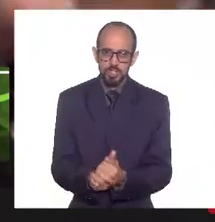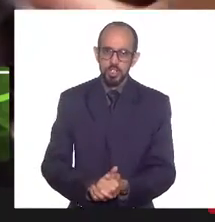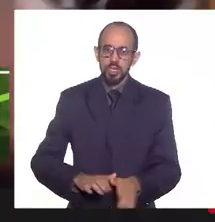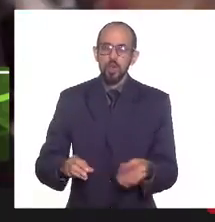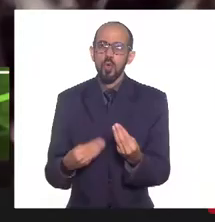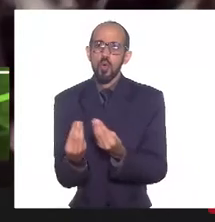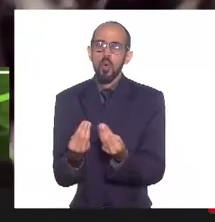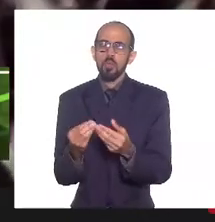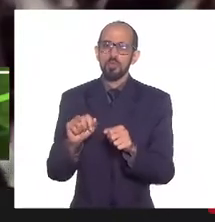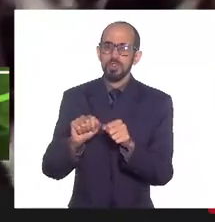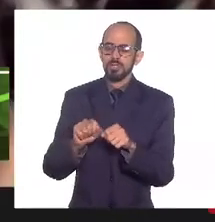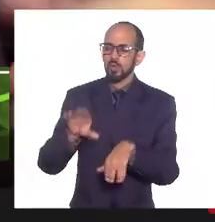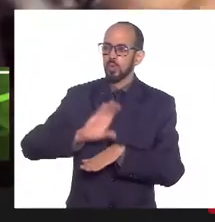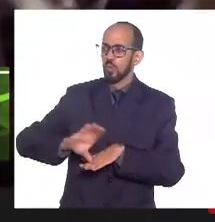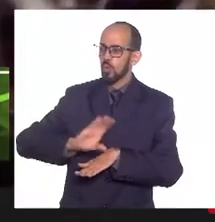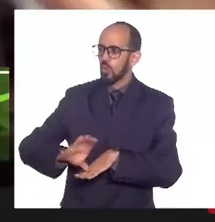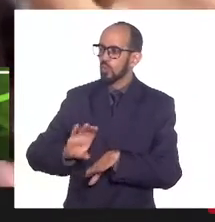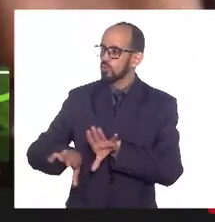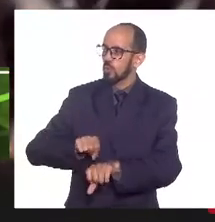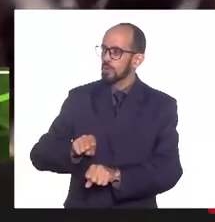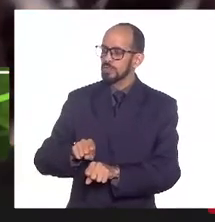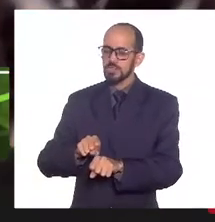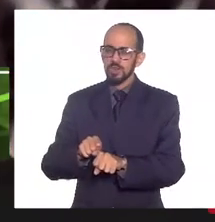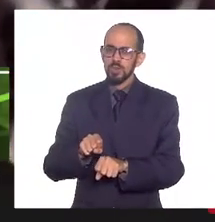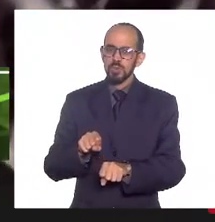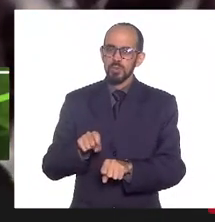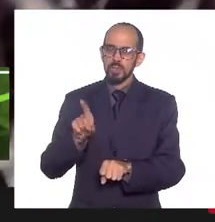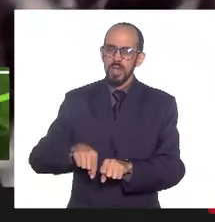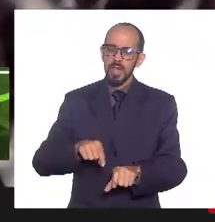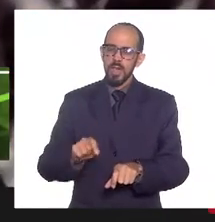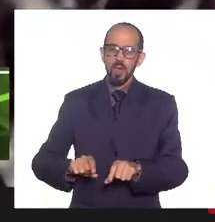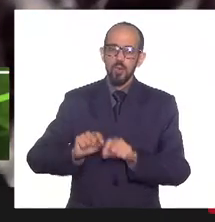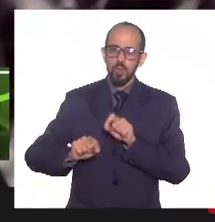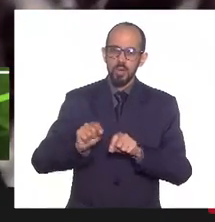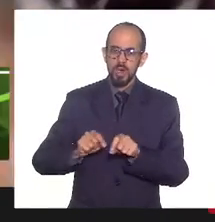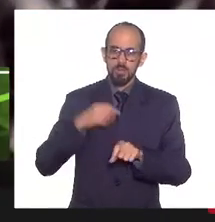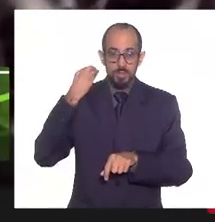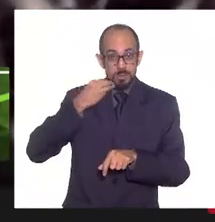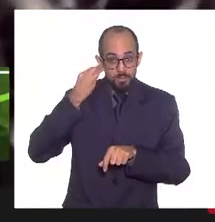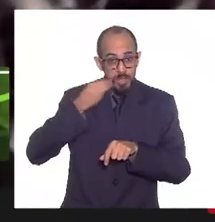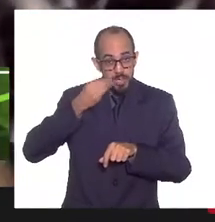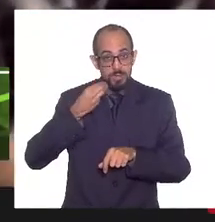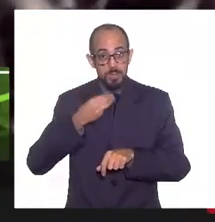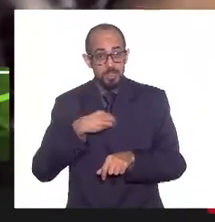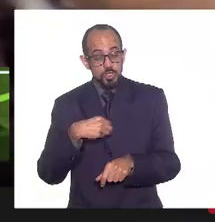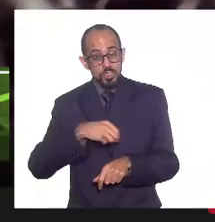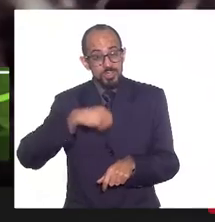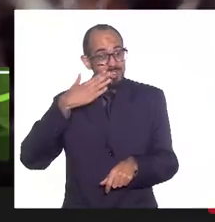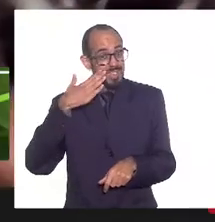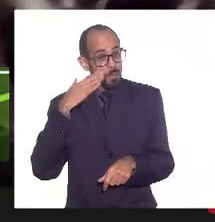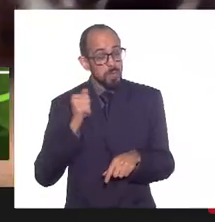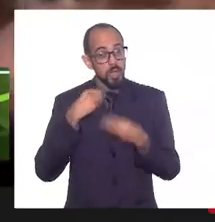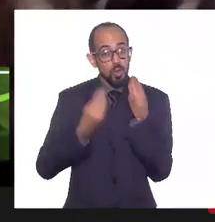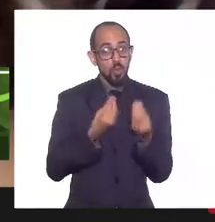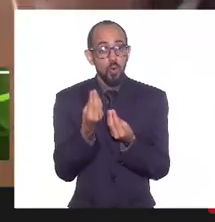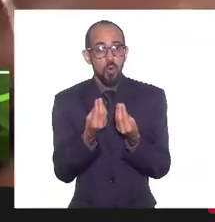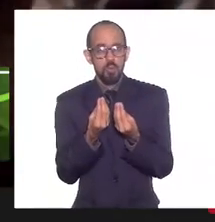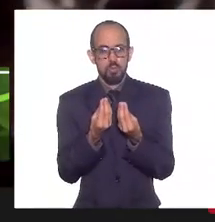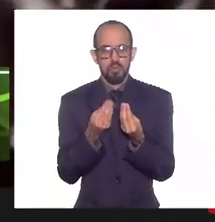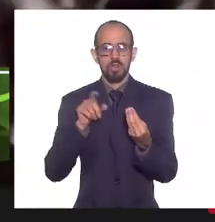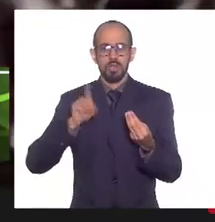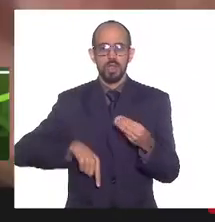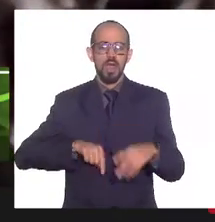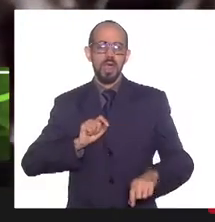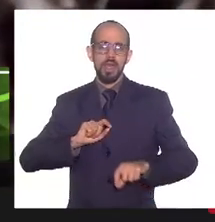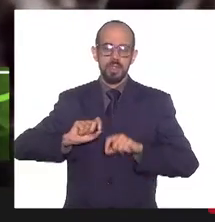curso de formação beta experimental pra gente conhecer como né esse percurso